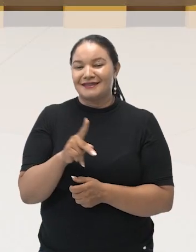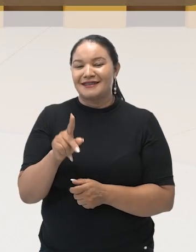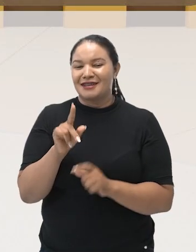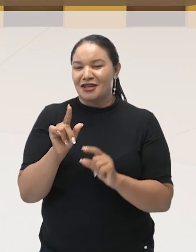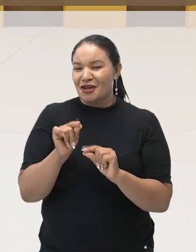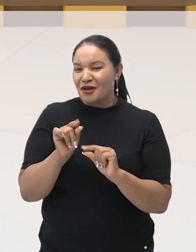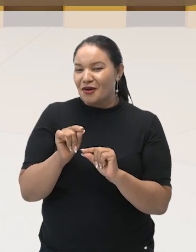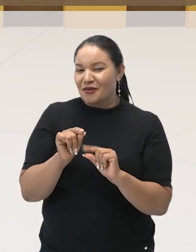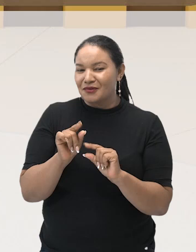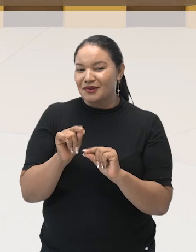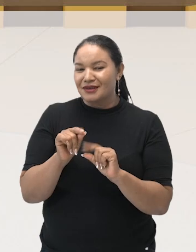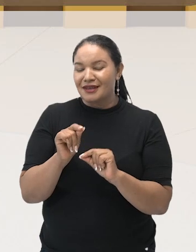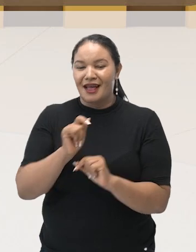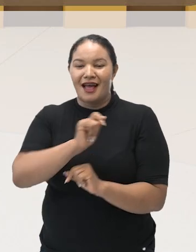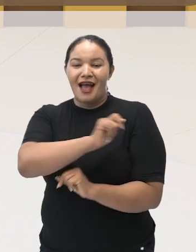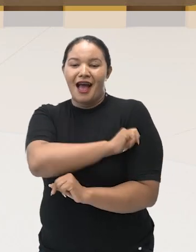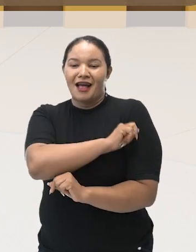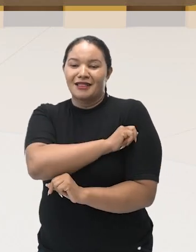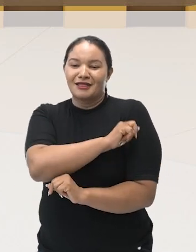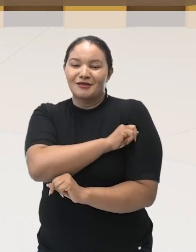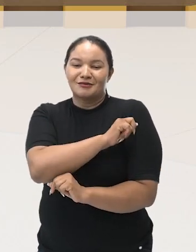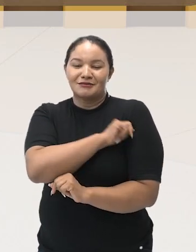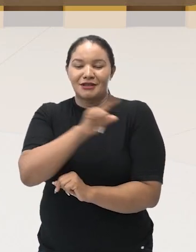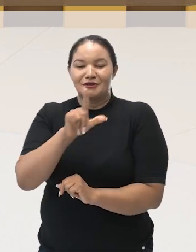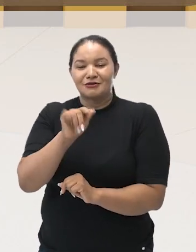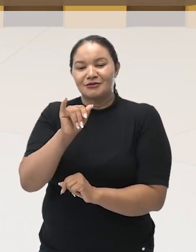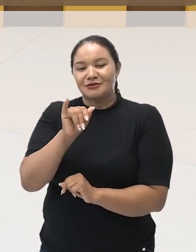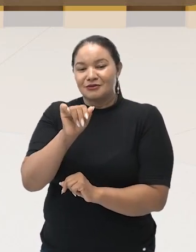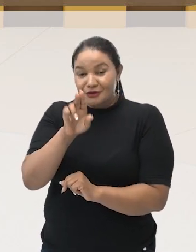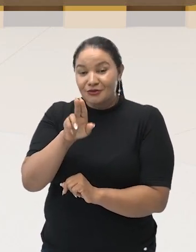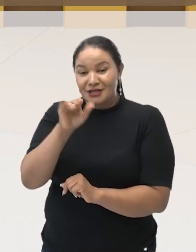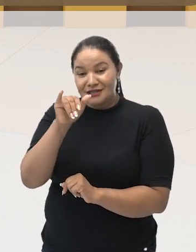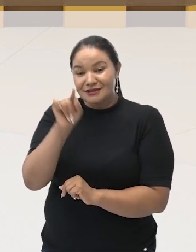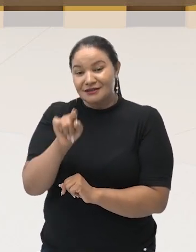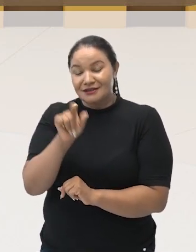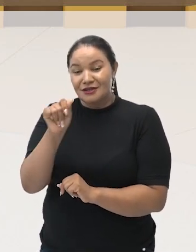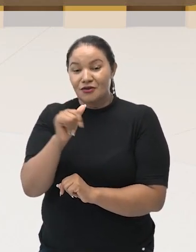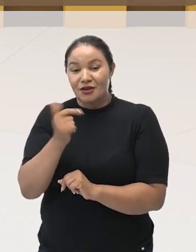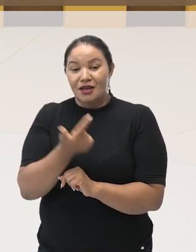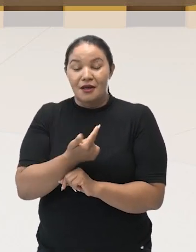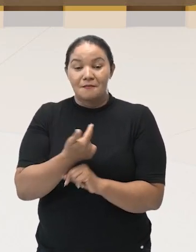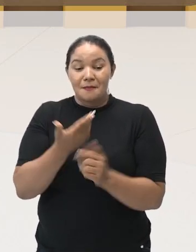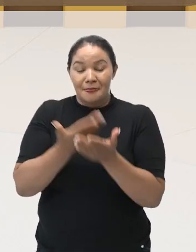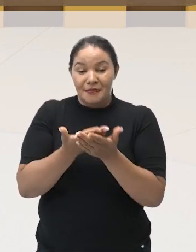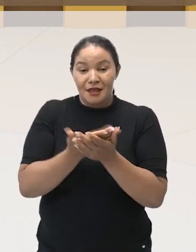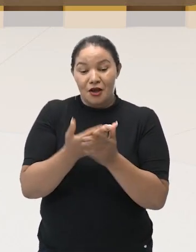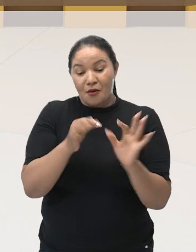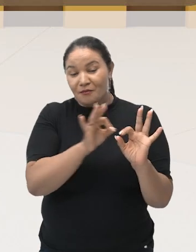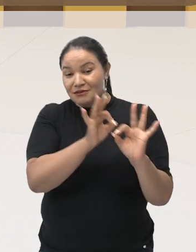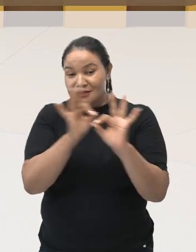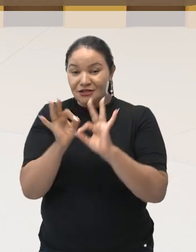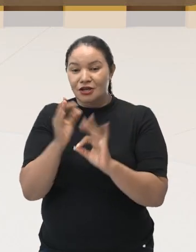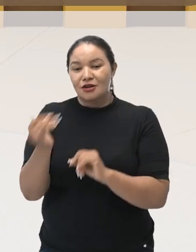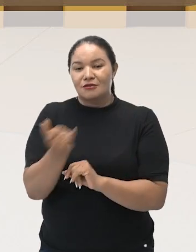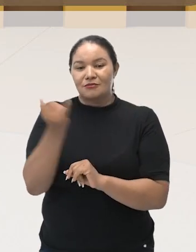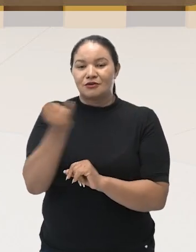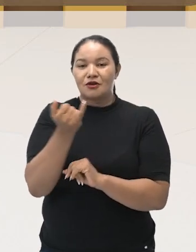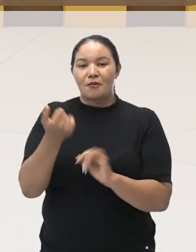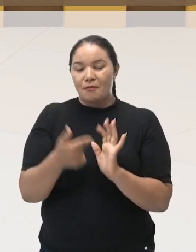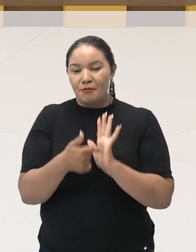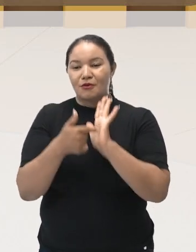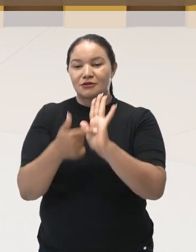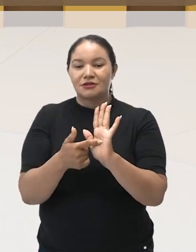nossa aluna Luísa Uerequená está ligando, assistindo a aula, disse o quanto é importante nós trazermos